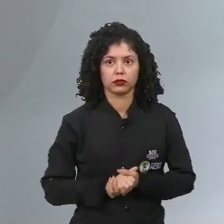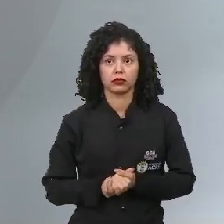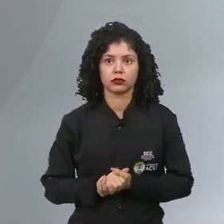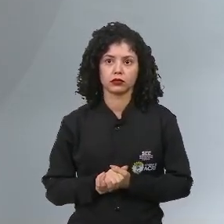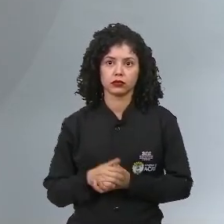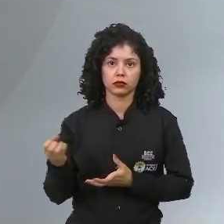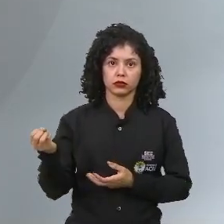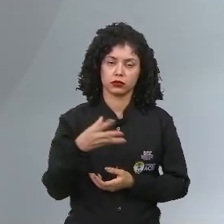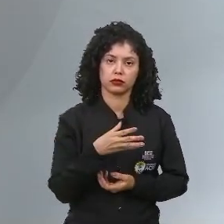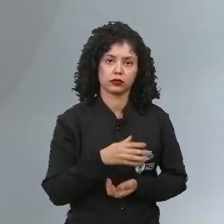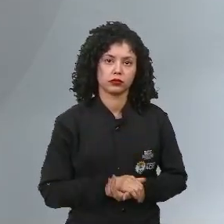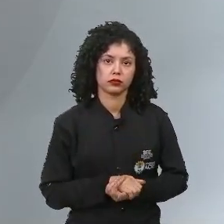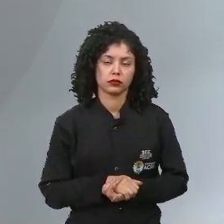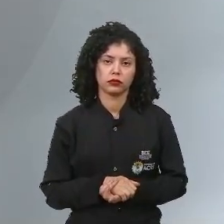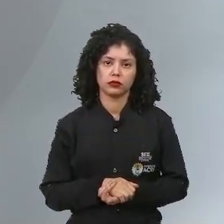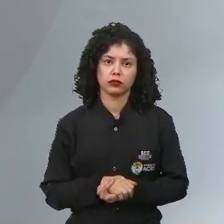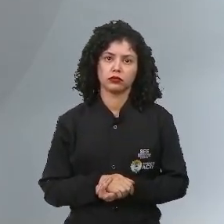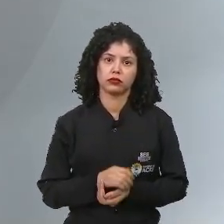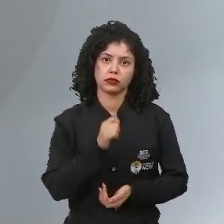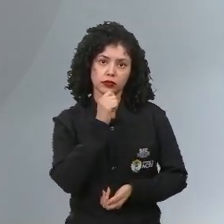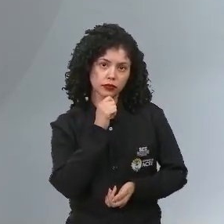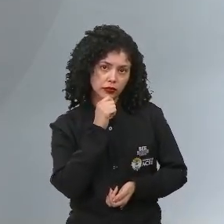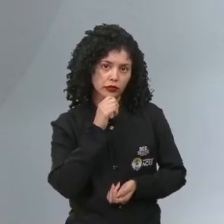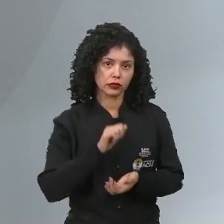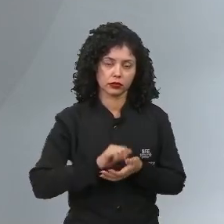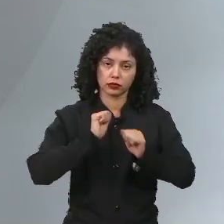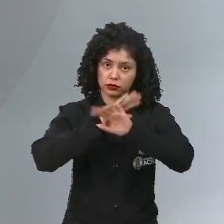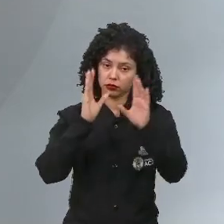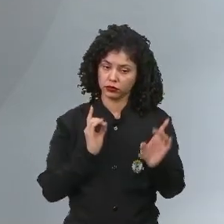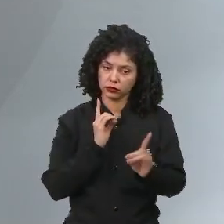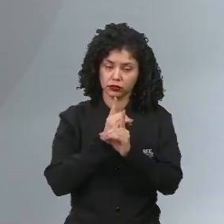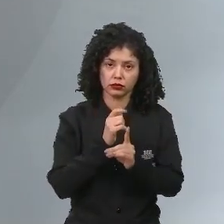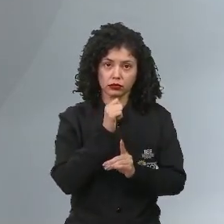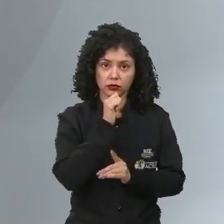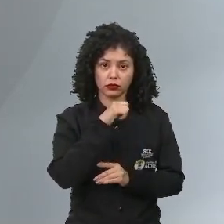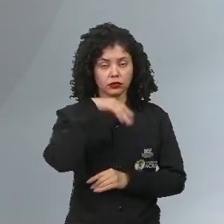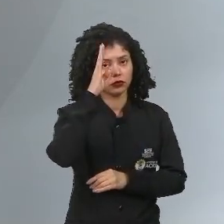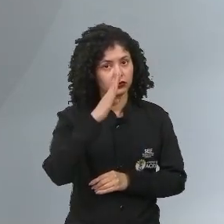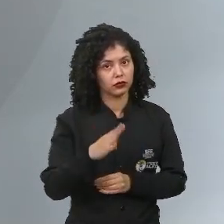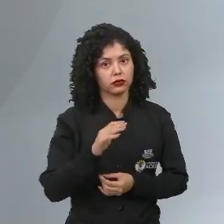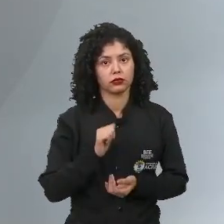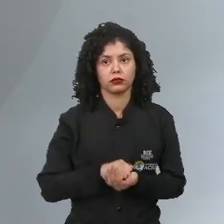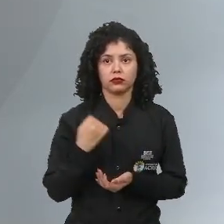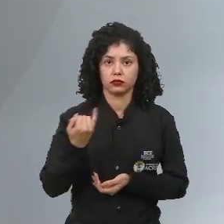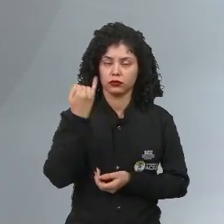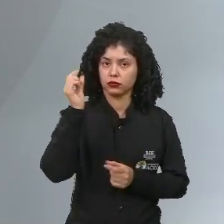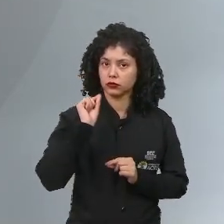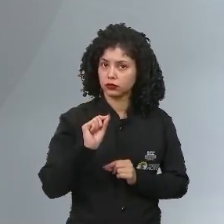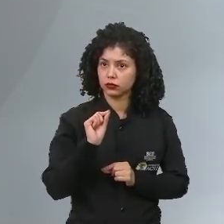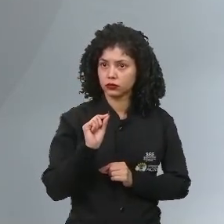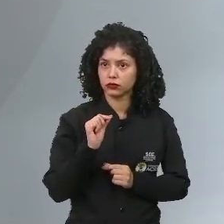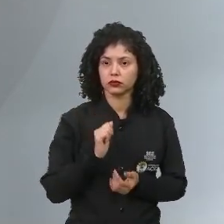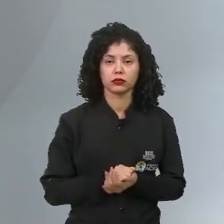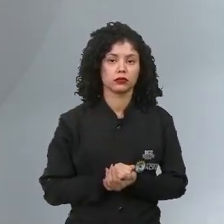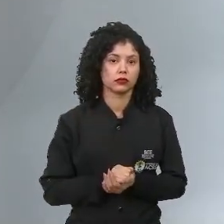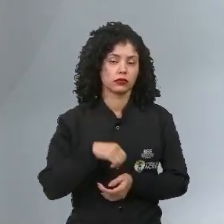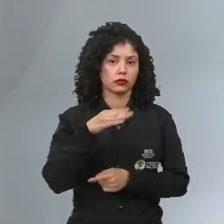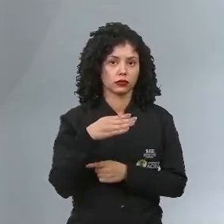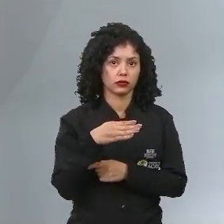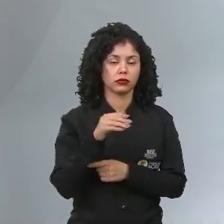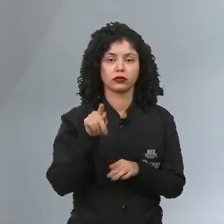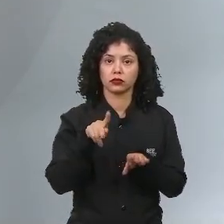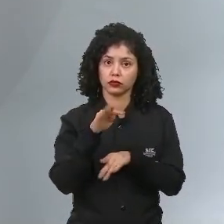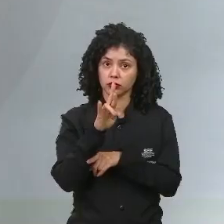com uma nova fonte de renda. E para que chegasse a descoberta do ouro no Brasil, foi fundamental a participação dos